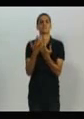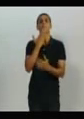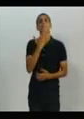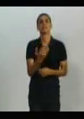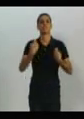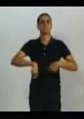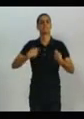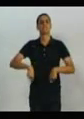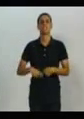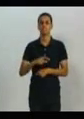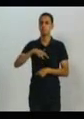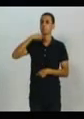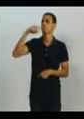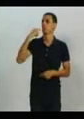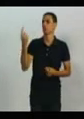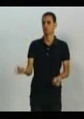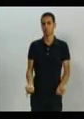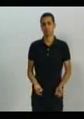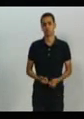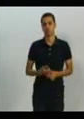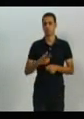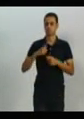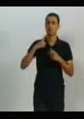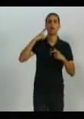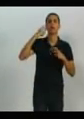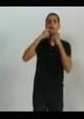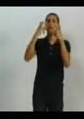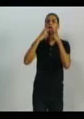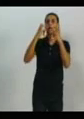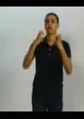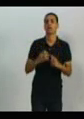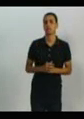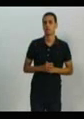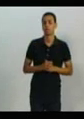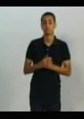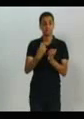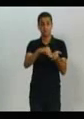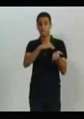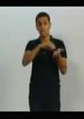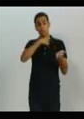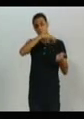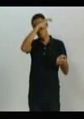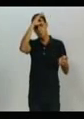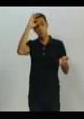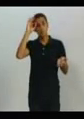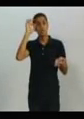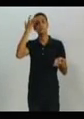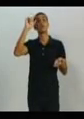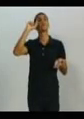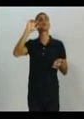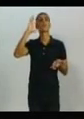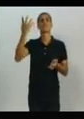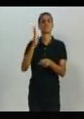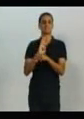adianta fazer barulho, criticar os problemas, e a secretaria não estar sabendo dos problemas que estão acontecendo naquele bairro. Então,